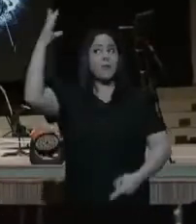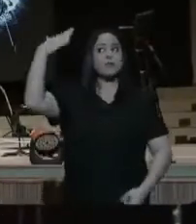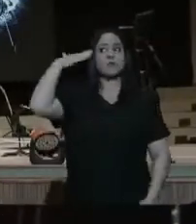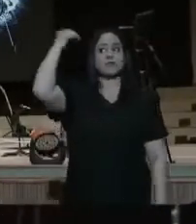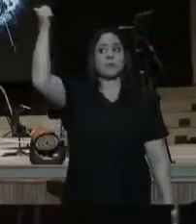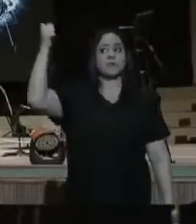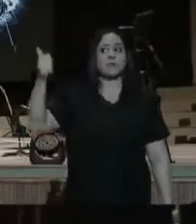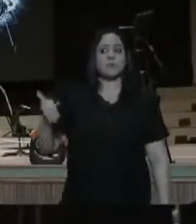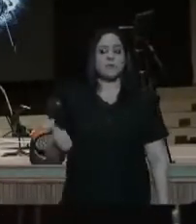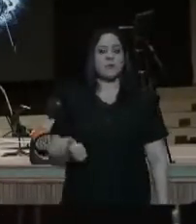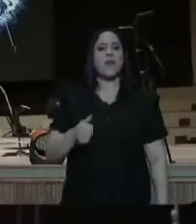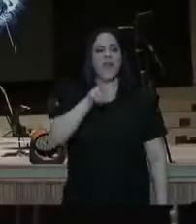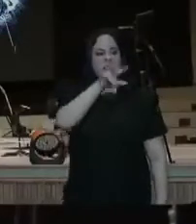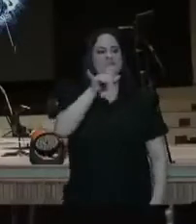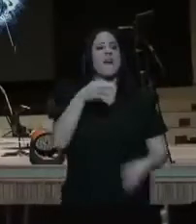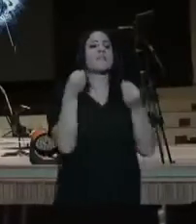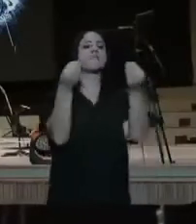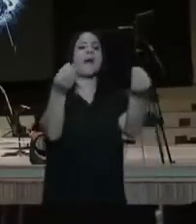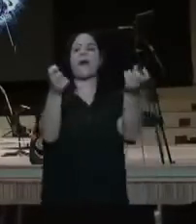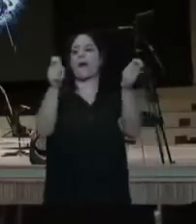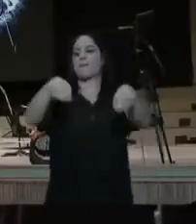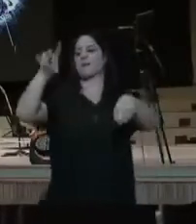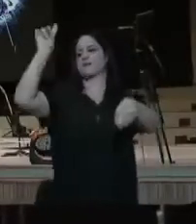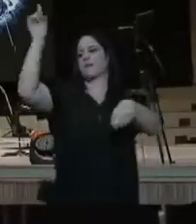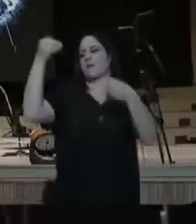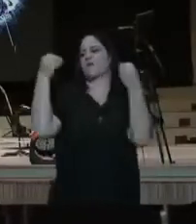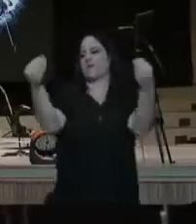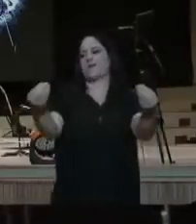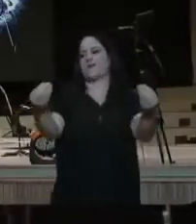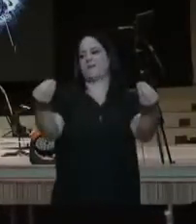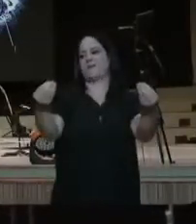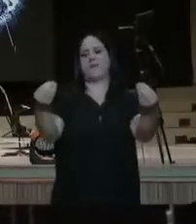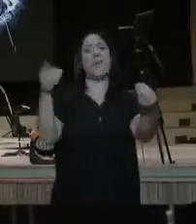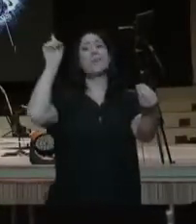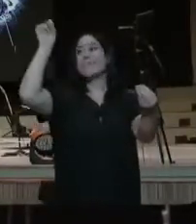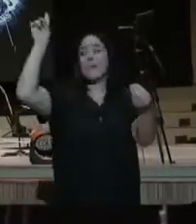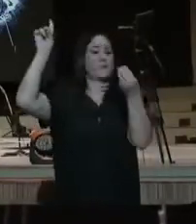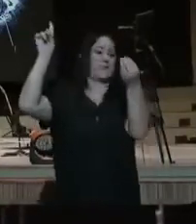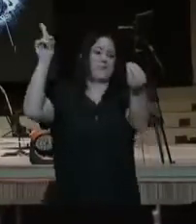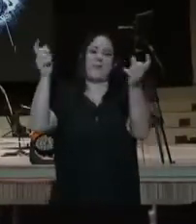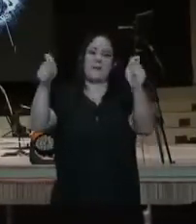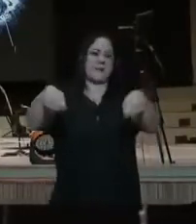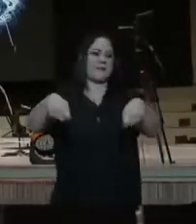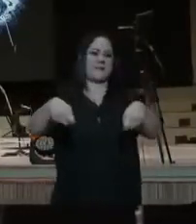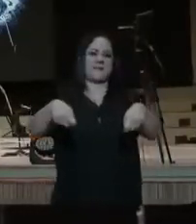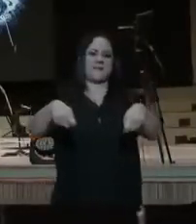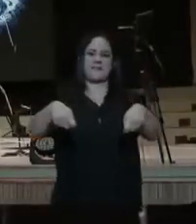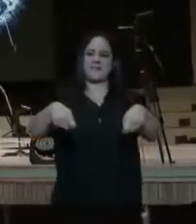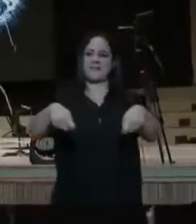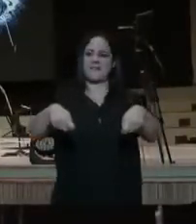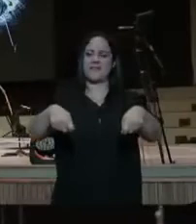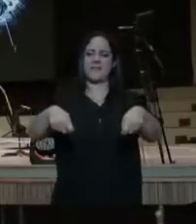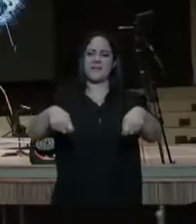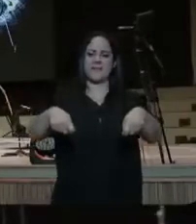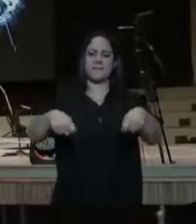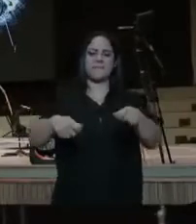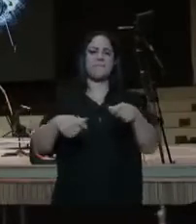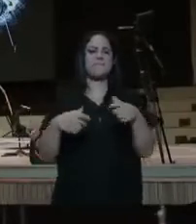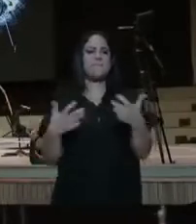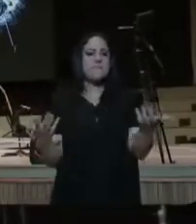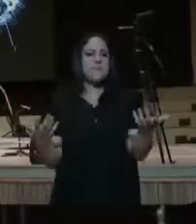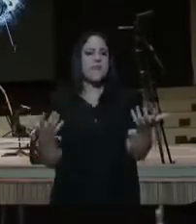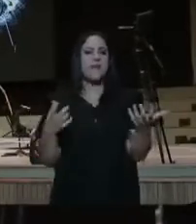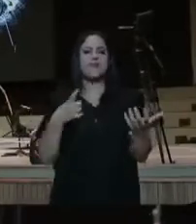ele vai te capacitá esta não é a estação passeou de ar tosse